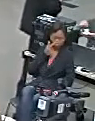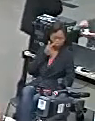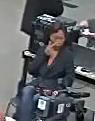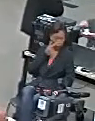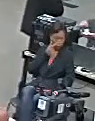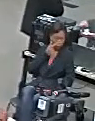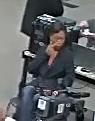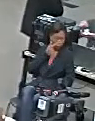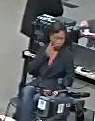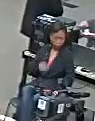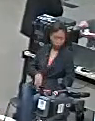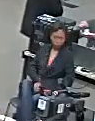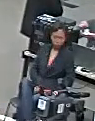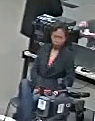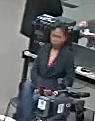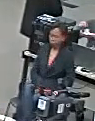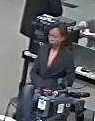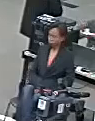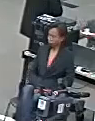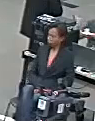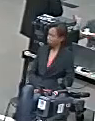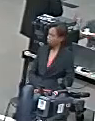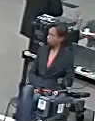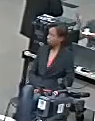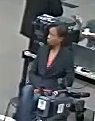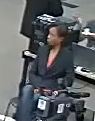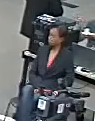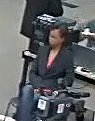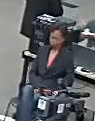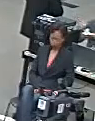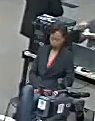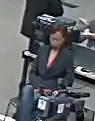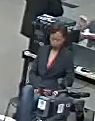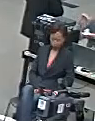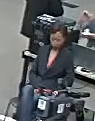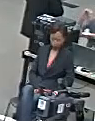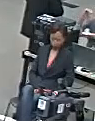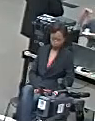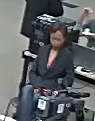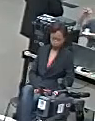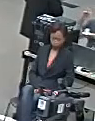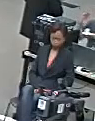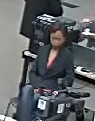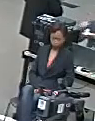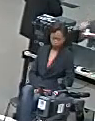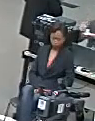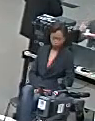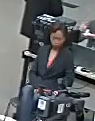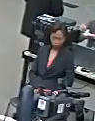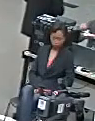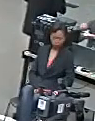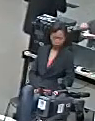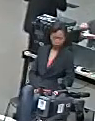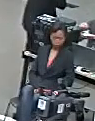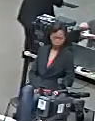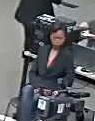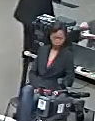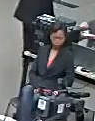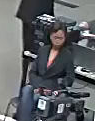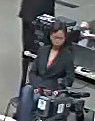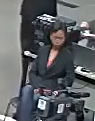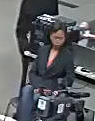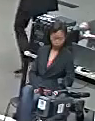olhar essas deever essas questões verificar junto im junto a Detran que Norma que normatização são essas